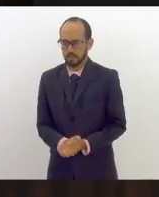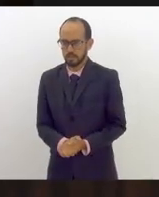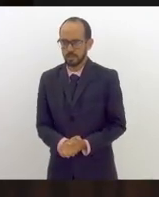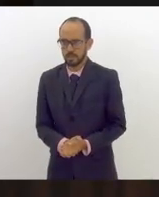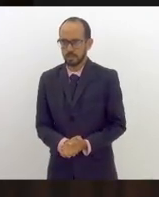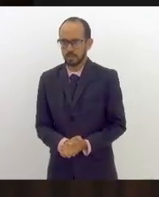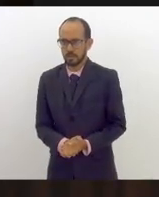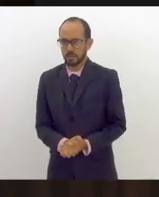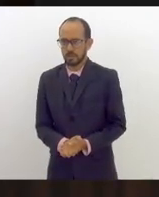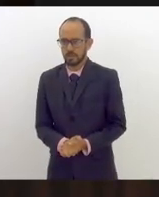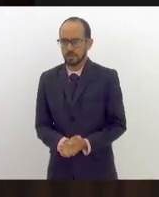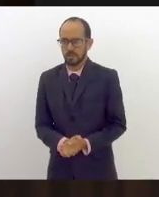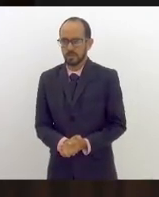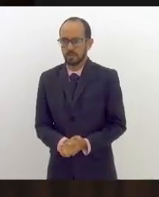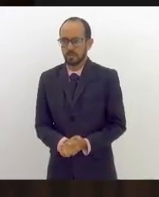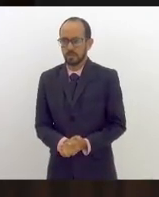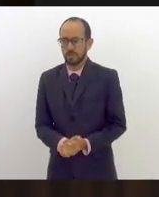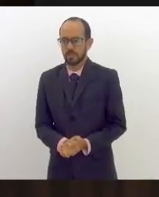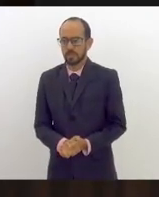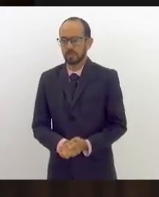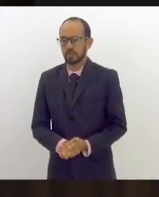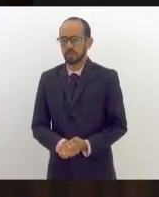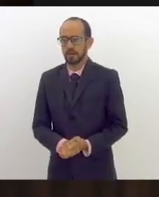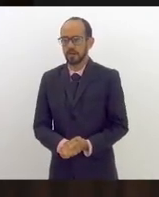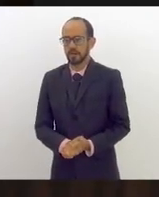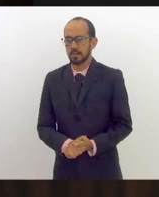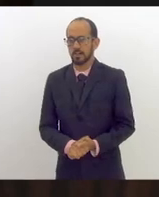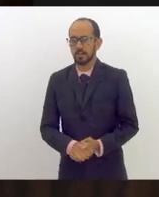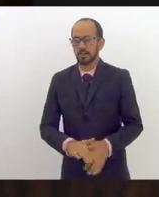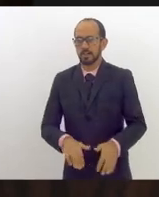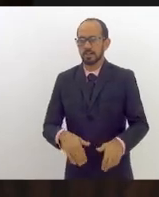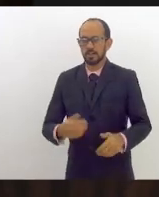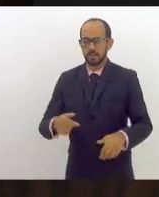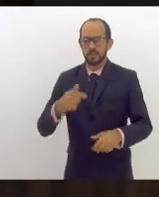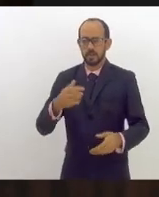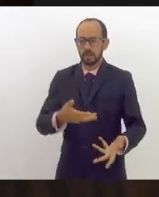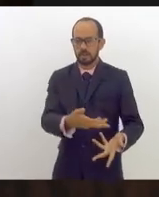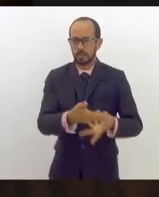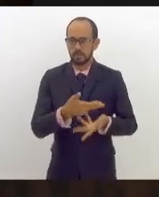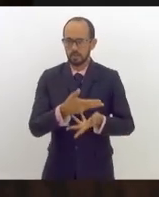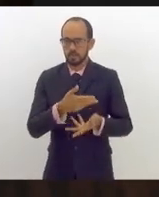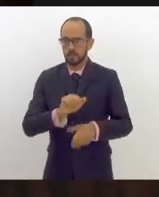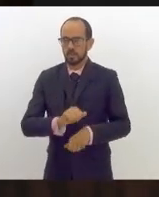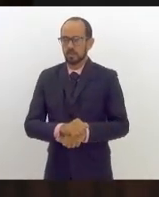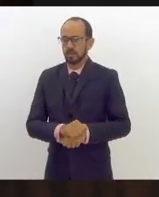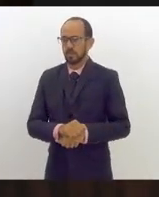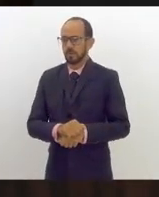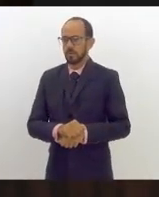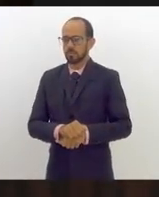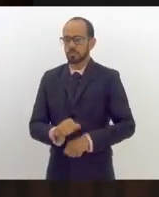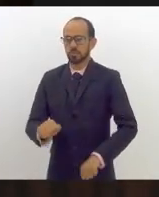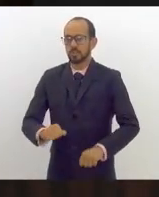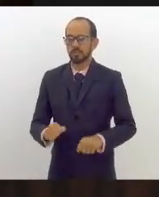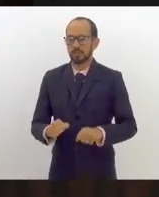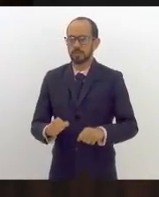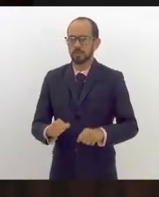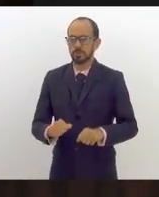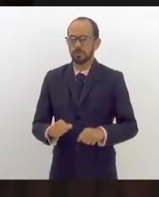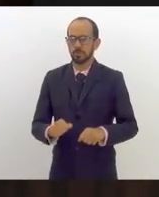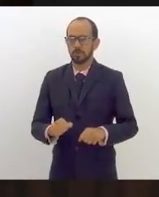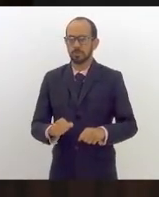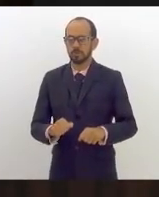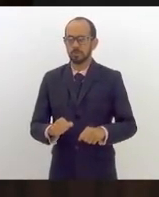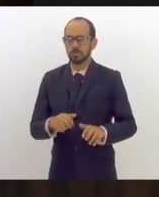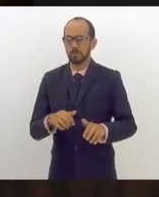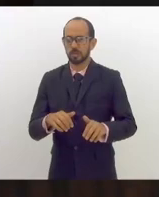atendendo atendendo ao requerimento do deputado do Serginho defiro